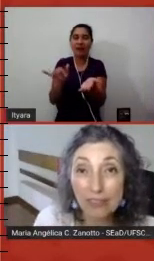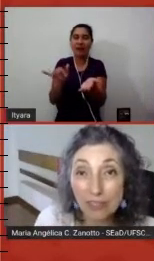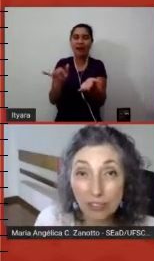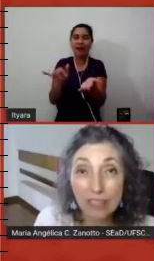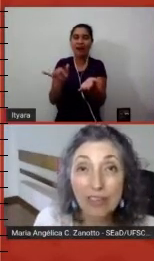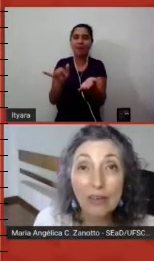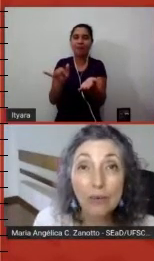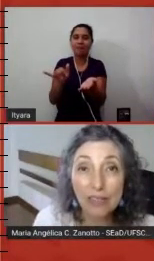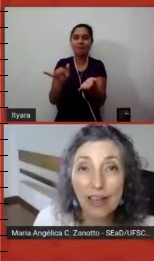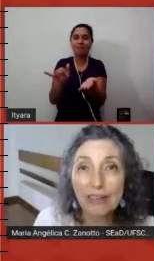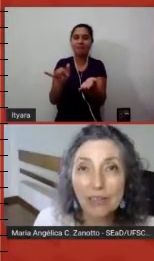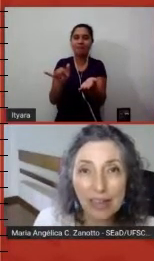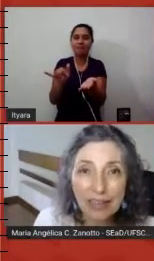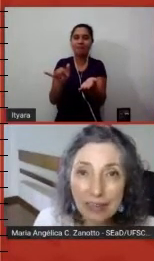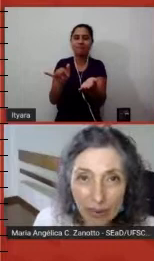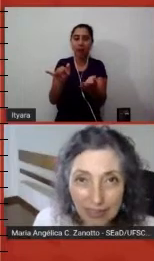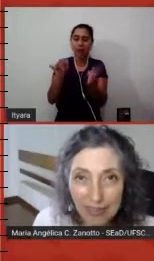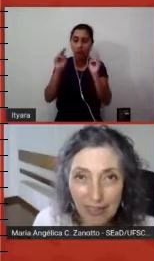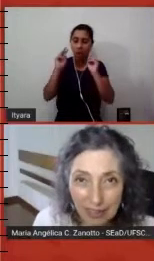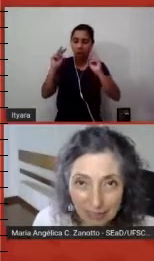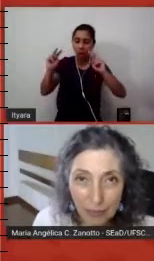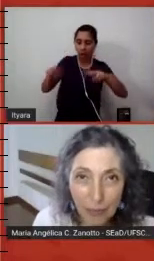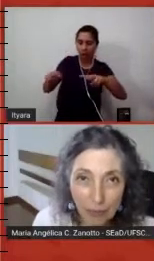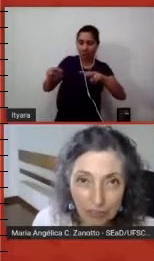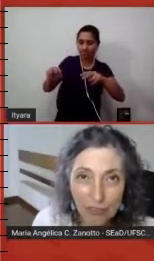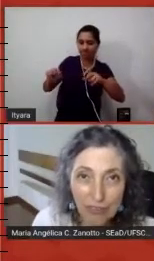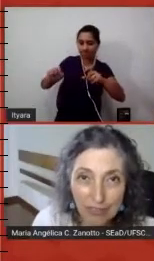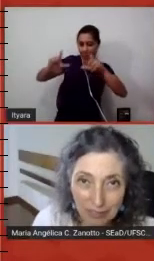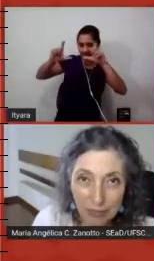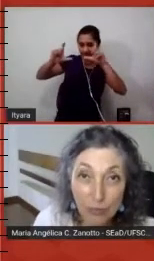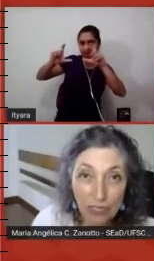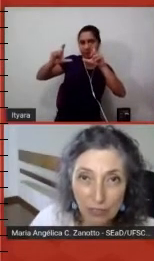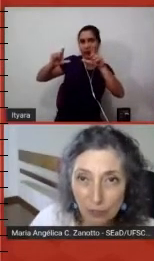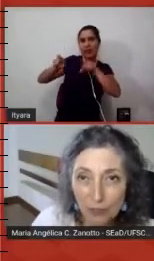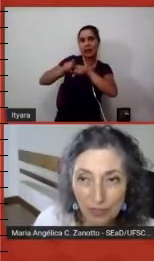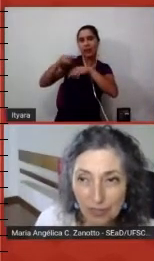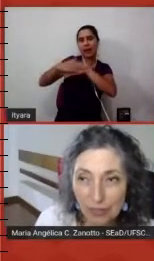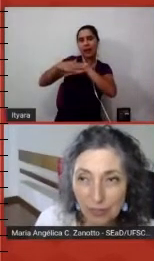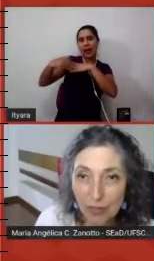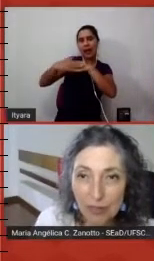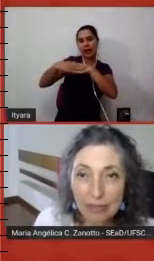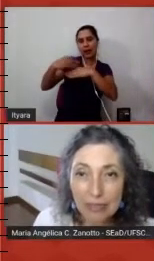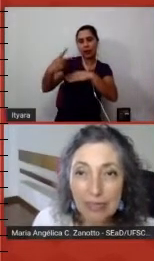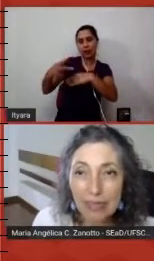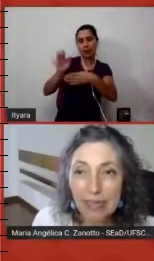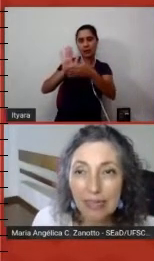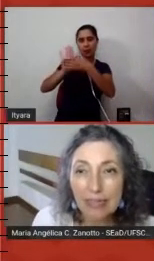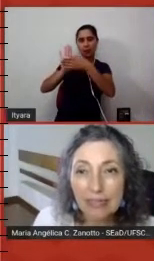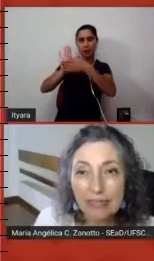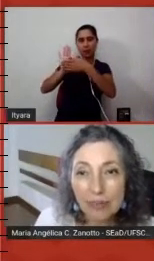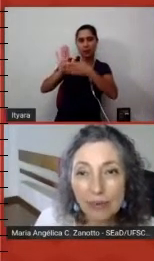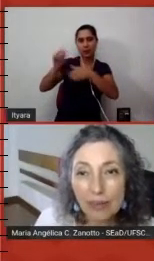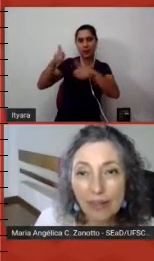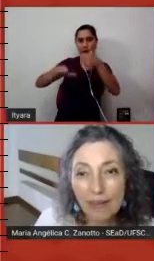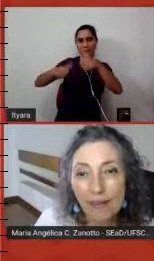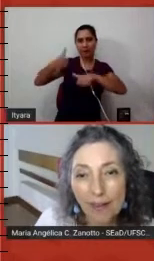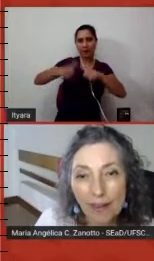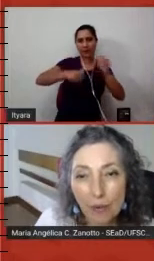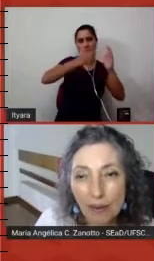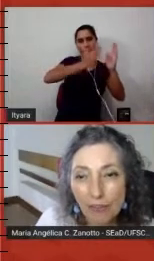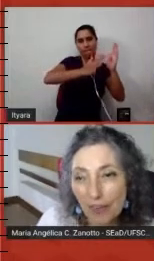se olhe com bastante cuidado e carinho essa proposta de avaliação durante o processo, né?